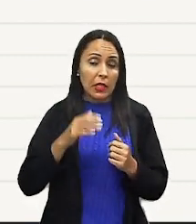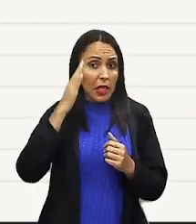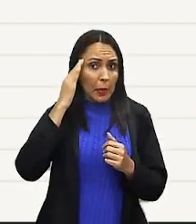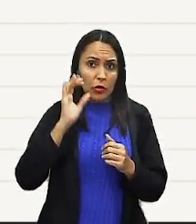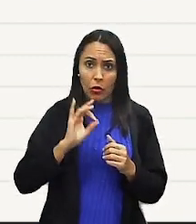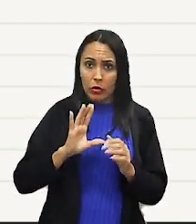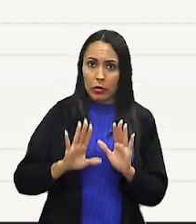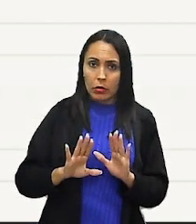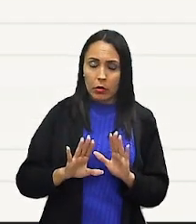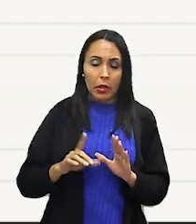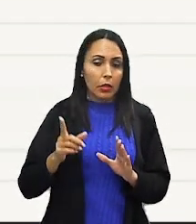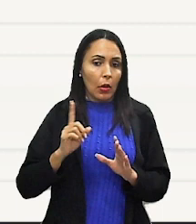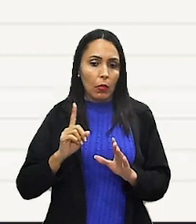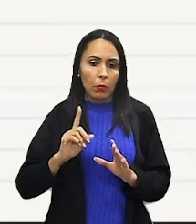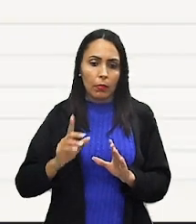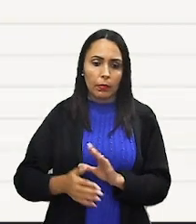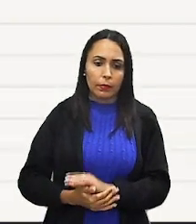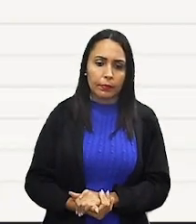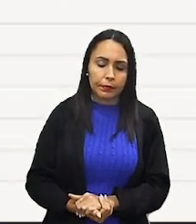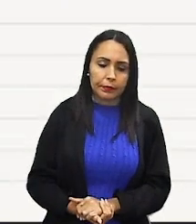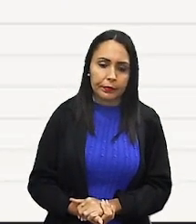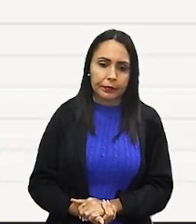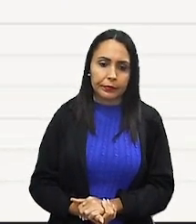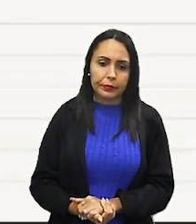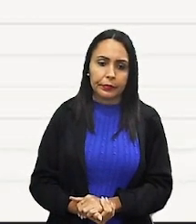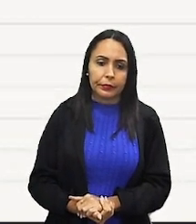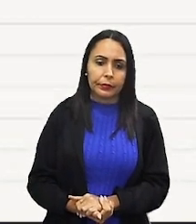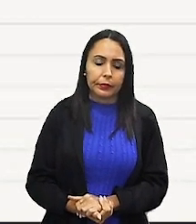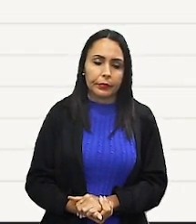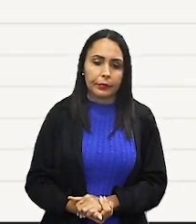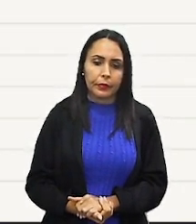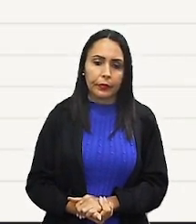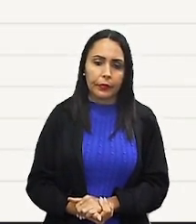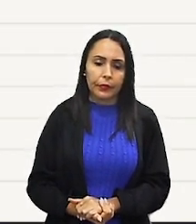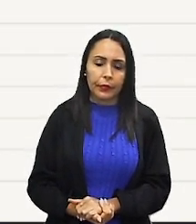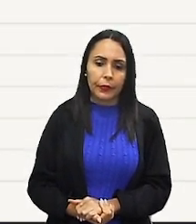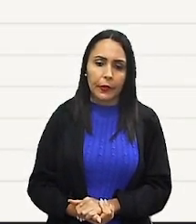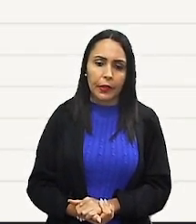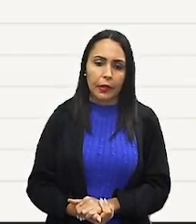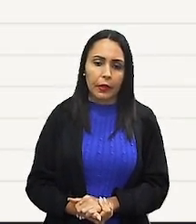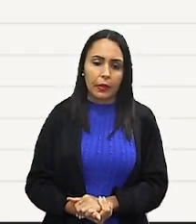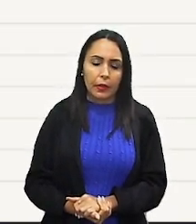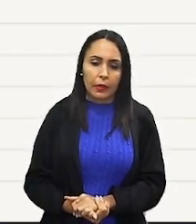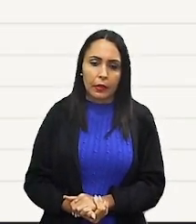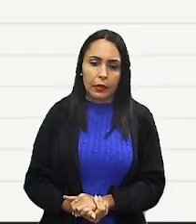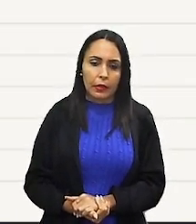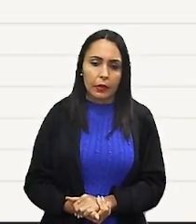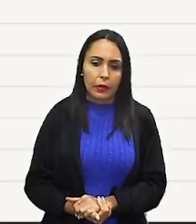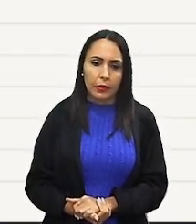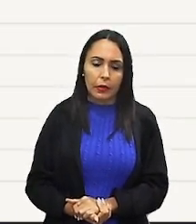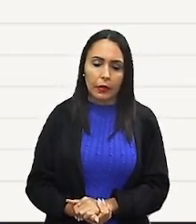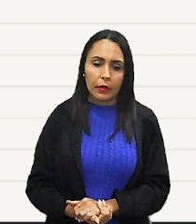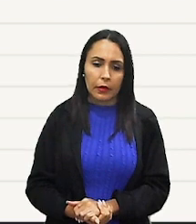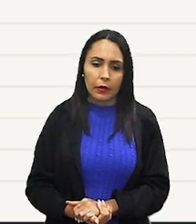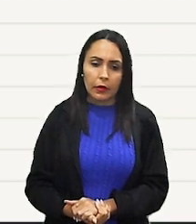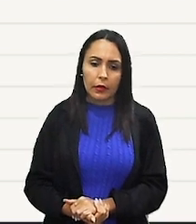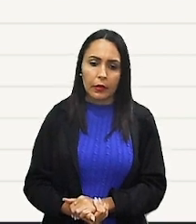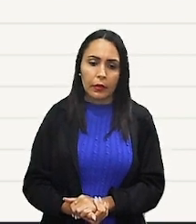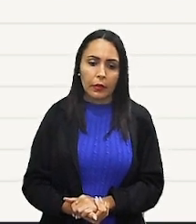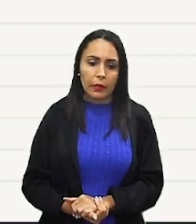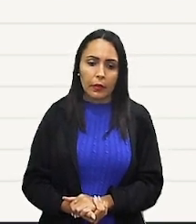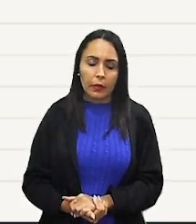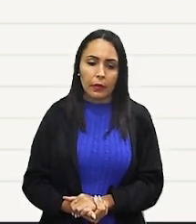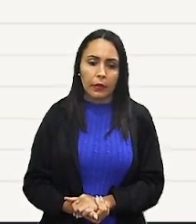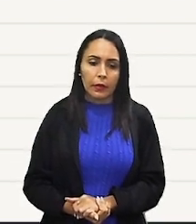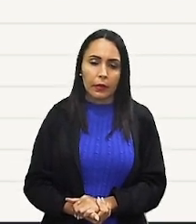Não. Além das características, aproveitando isso aqui... peraí, eu vou deixar vocês tirarem um print aí. Eu sei que vocês querem tirar print, então bora lá. 5 segundos